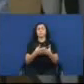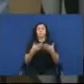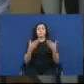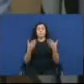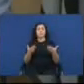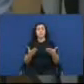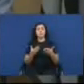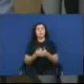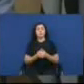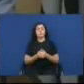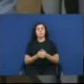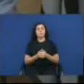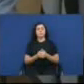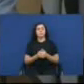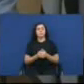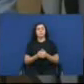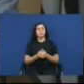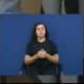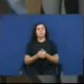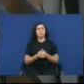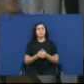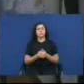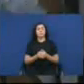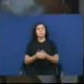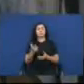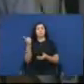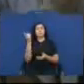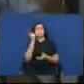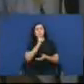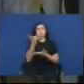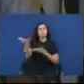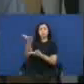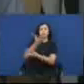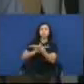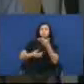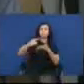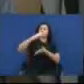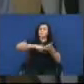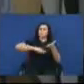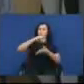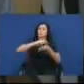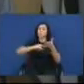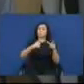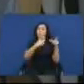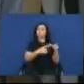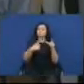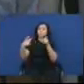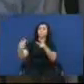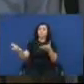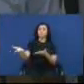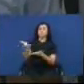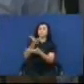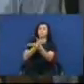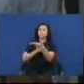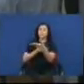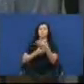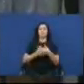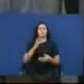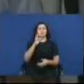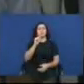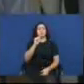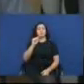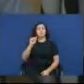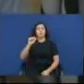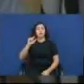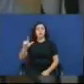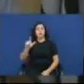logo houvesse a transferência da escritura desta área lá do Jardim Aeroporto para a FAO iria negociar,